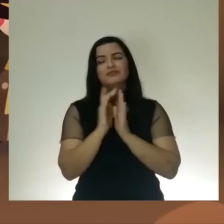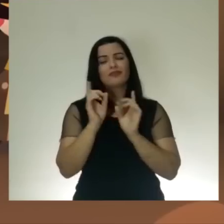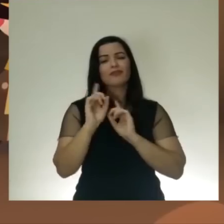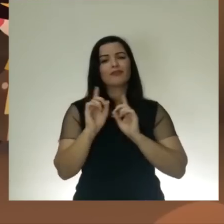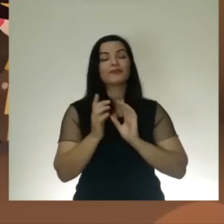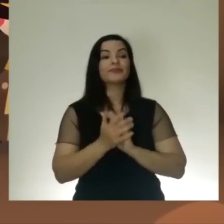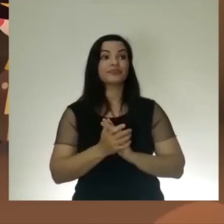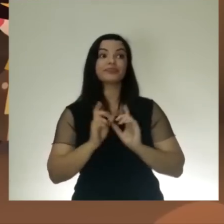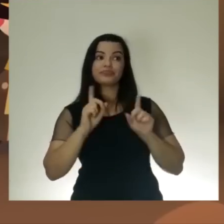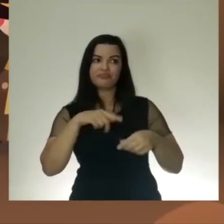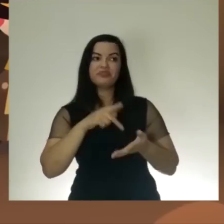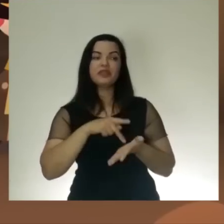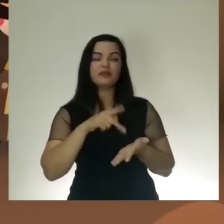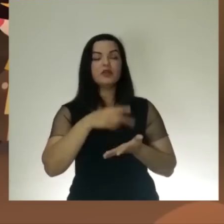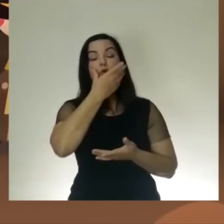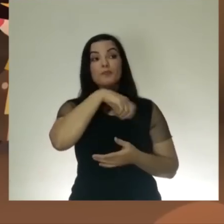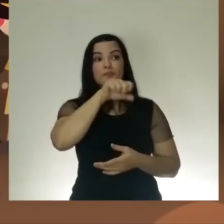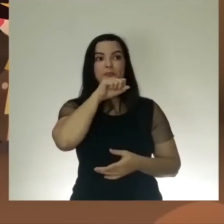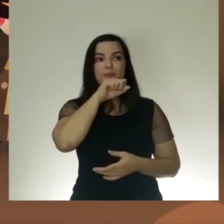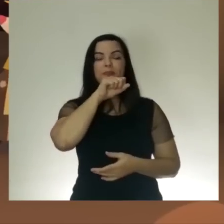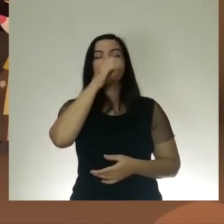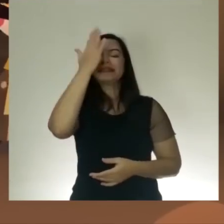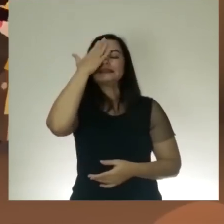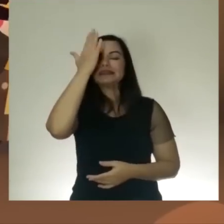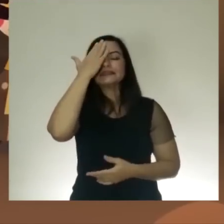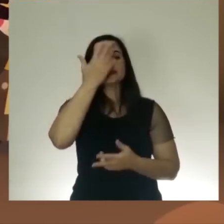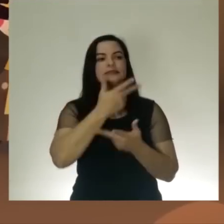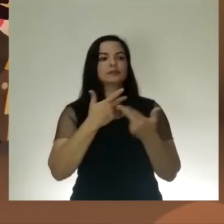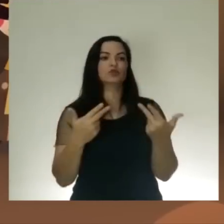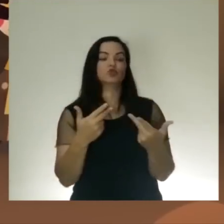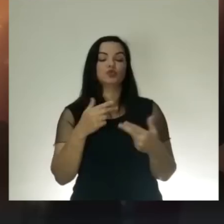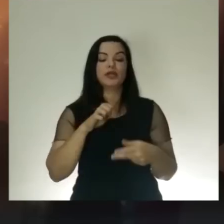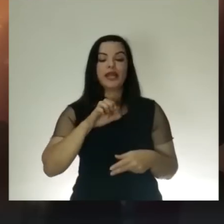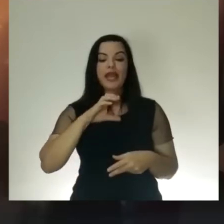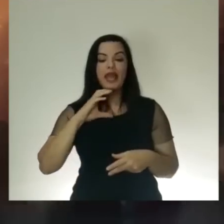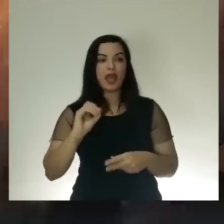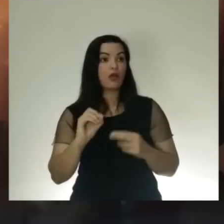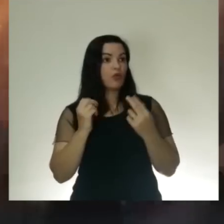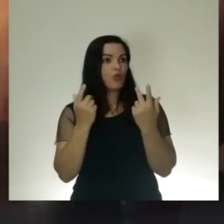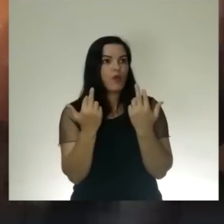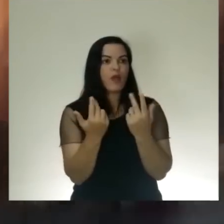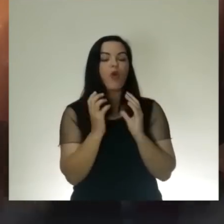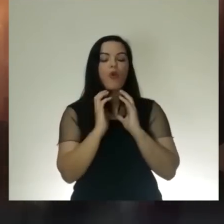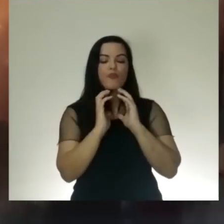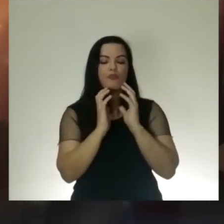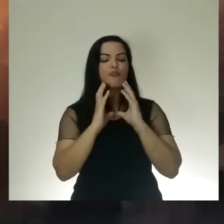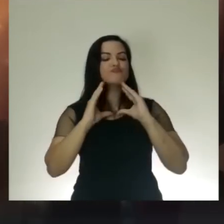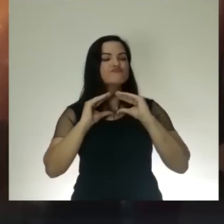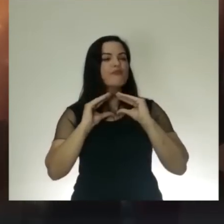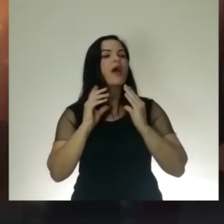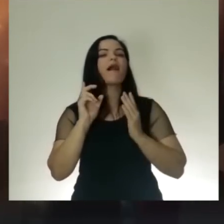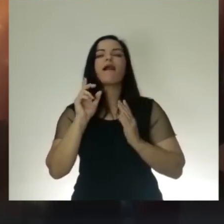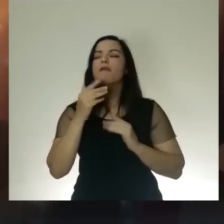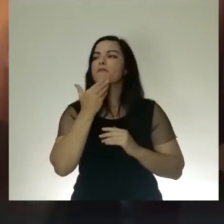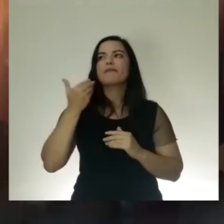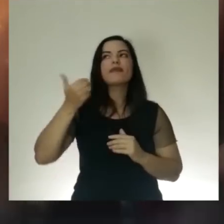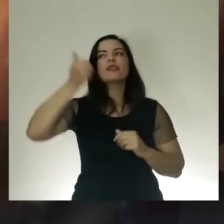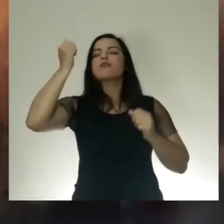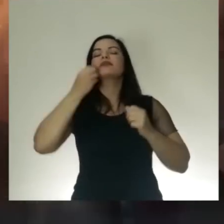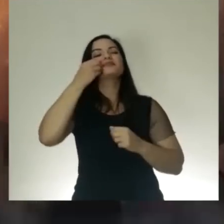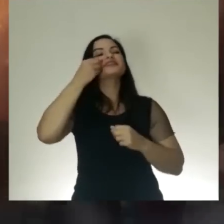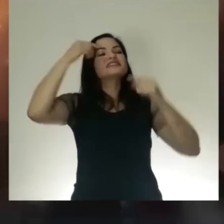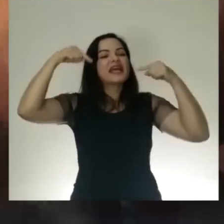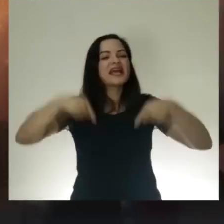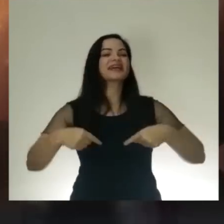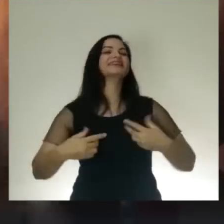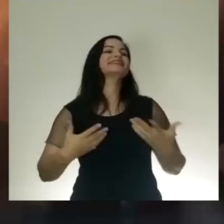o papai tinha razão. Ecos são mesmo como bola de borracha. Essa é a melhor experiência de